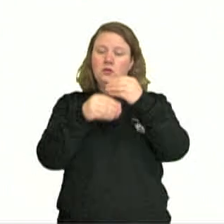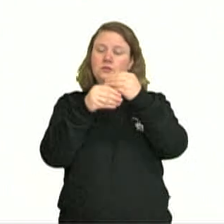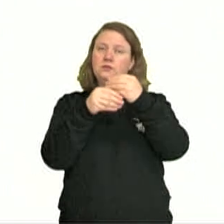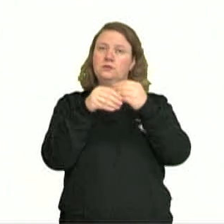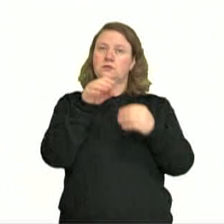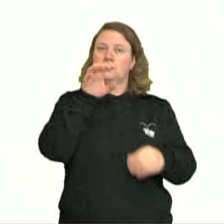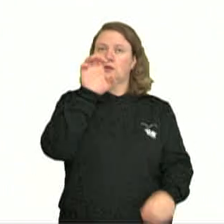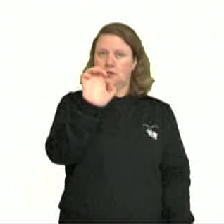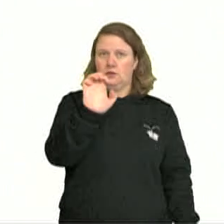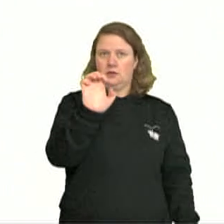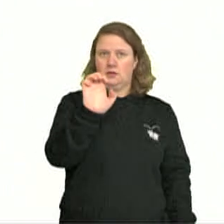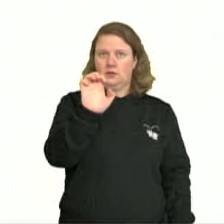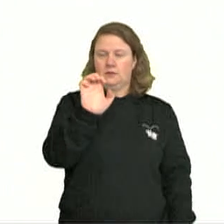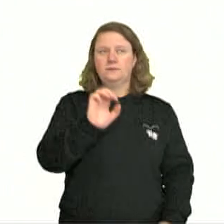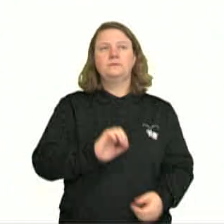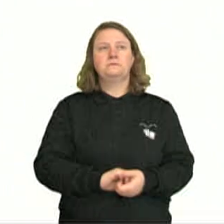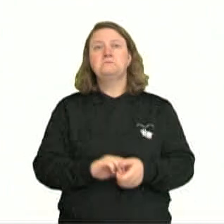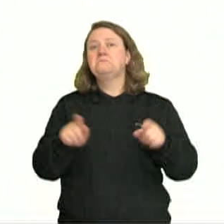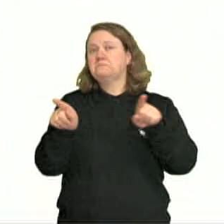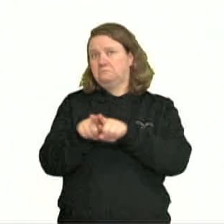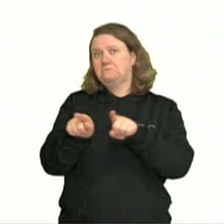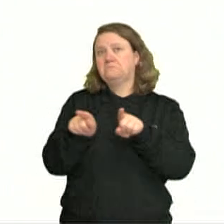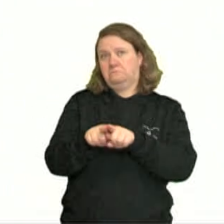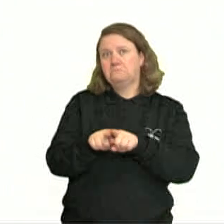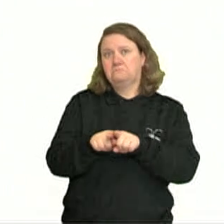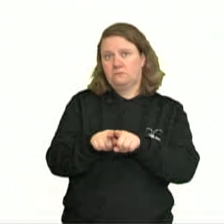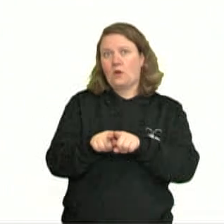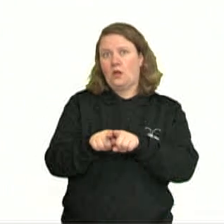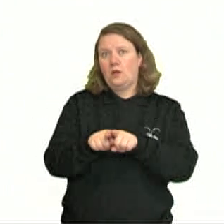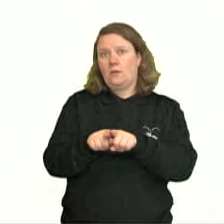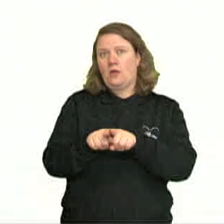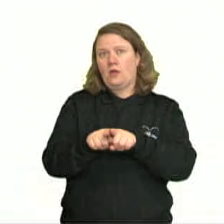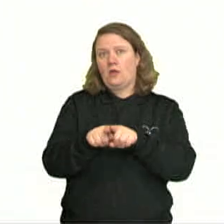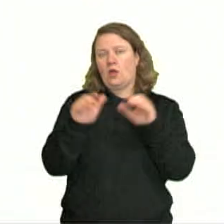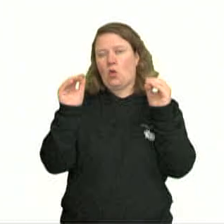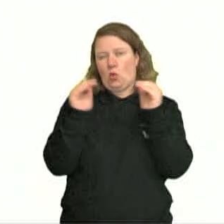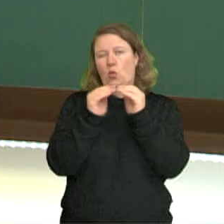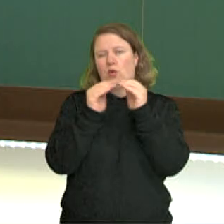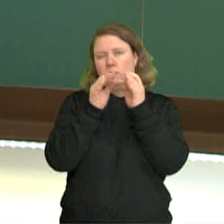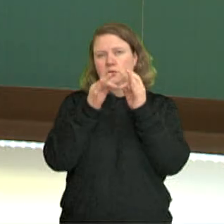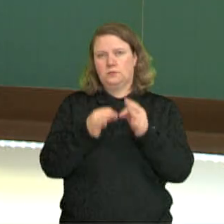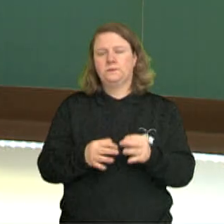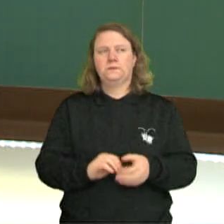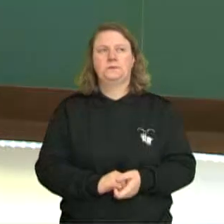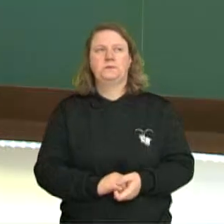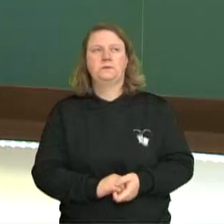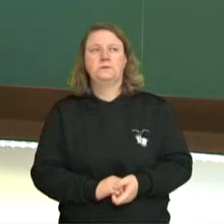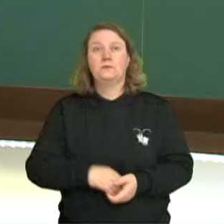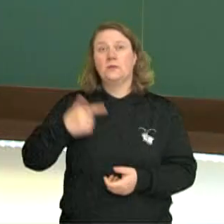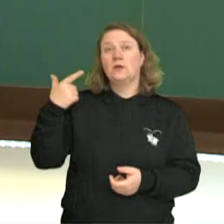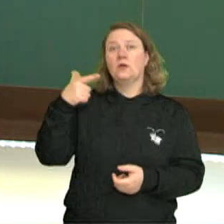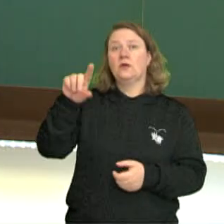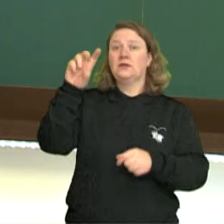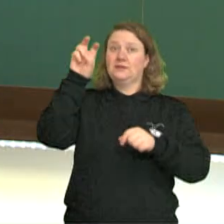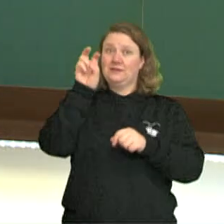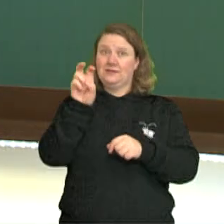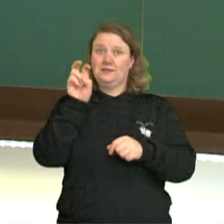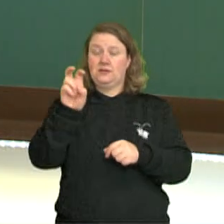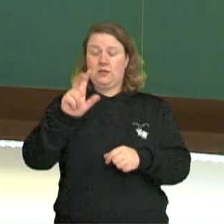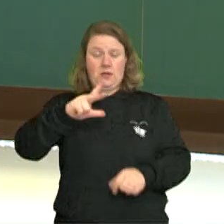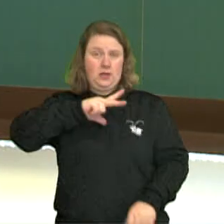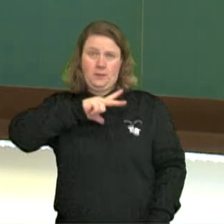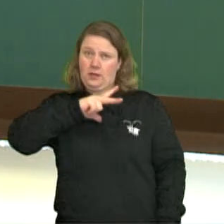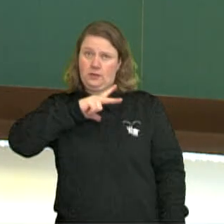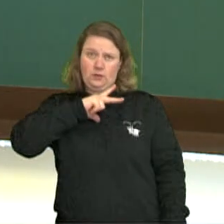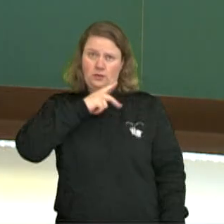é uma conjunção aditiva, e abre as orações coordenadas aditivas. E a última questão era pessoal. Você